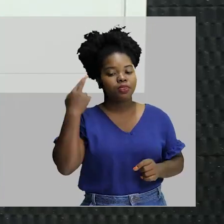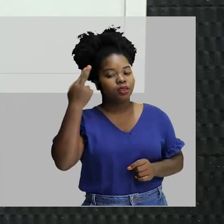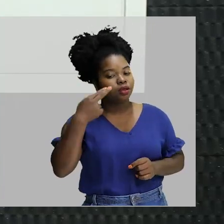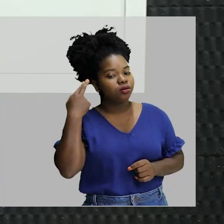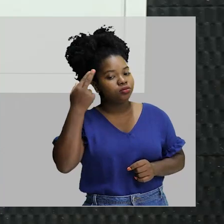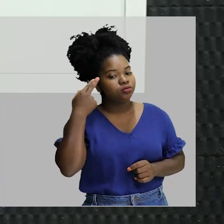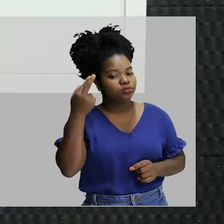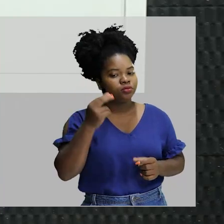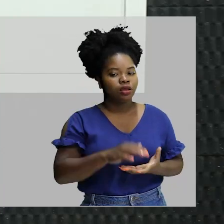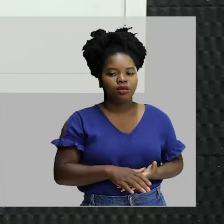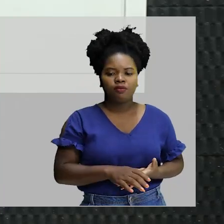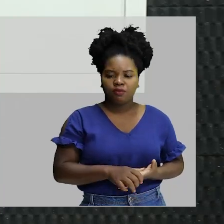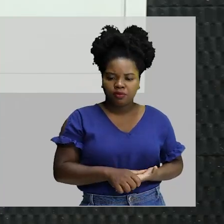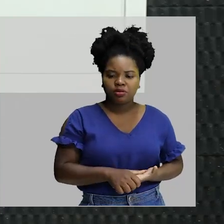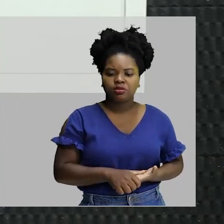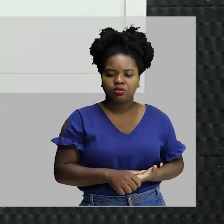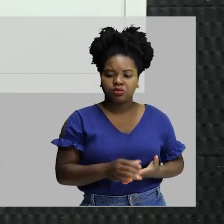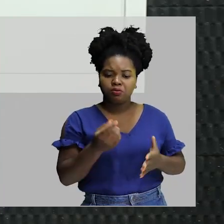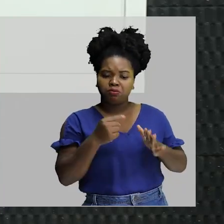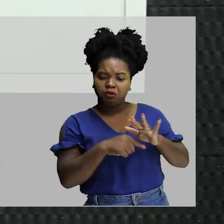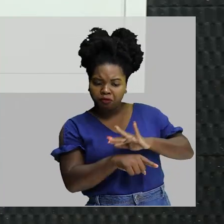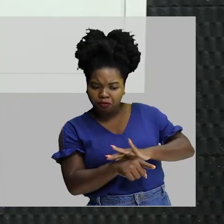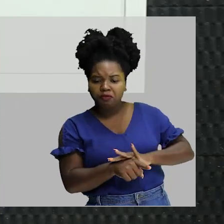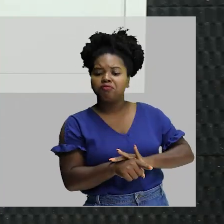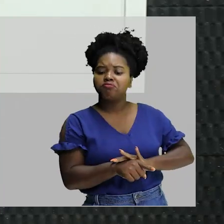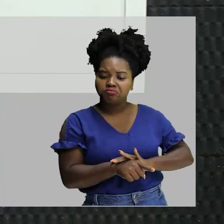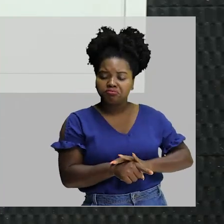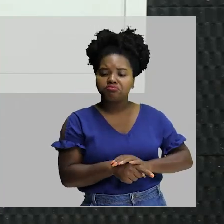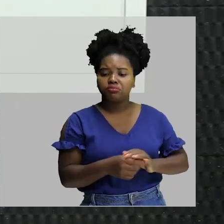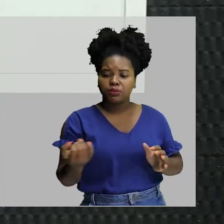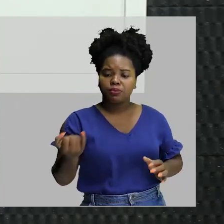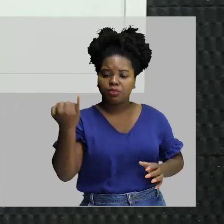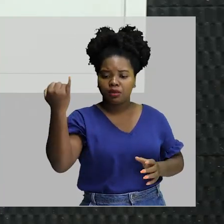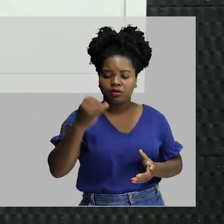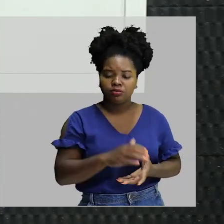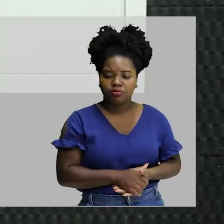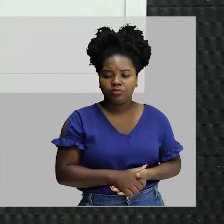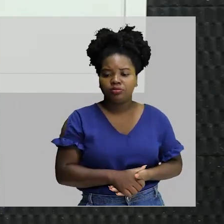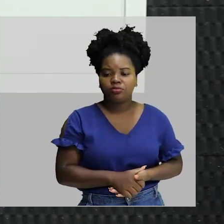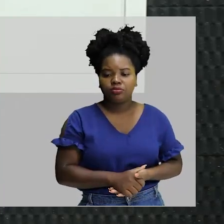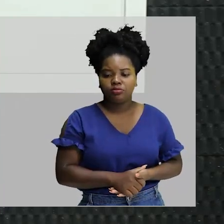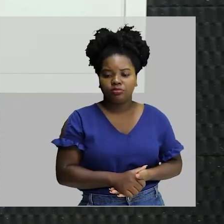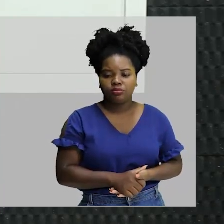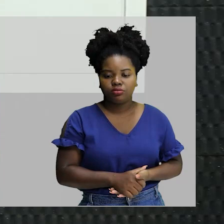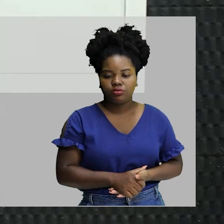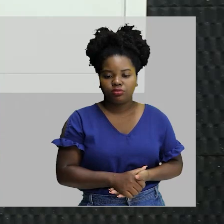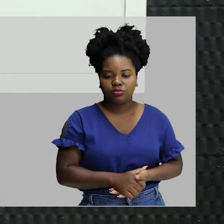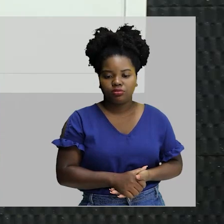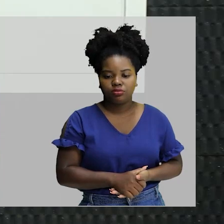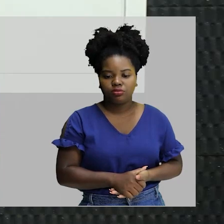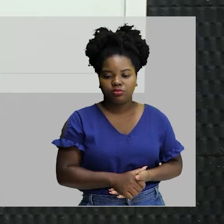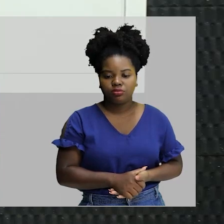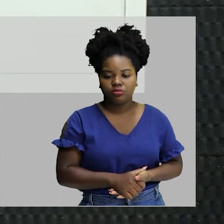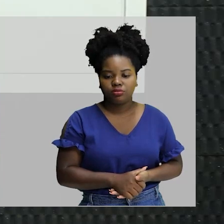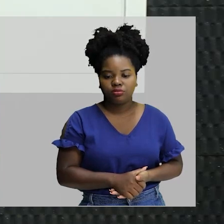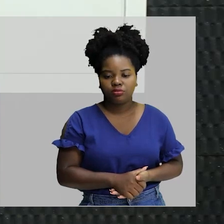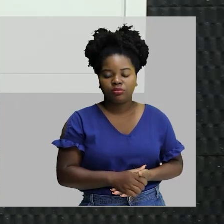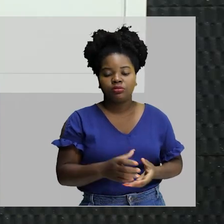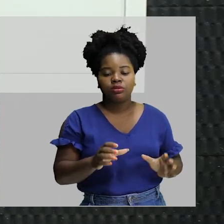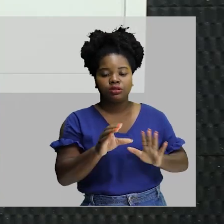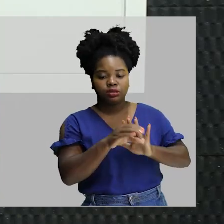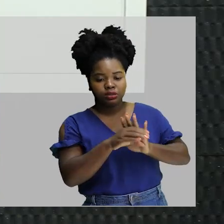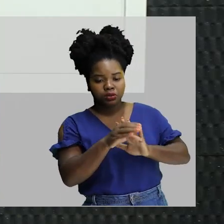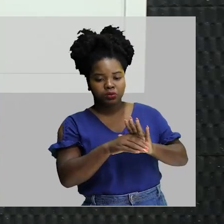muito forte. Tá? Então ela entra como uma interpretação filosófica, em que esta